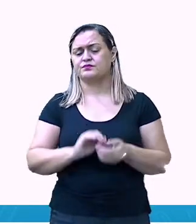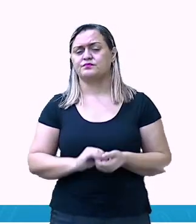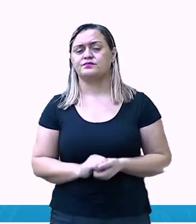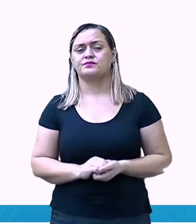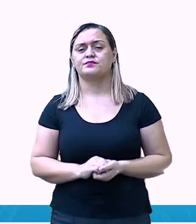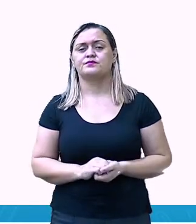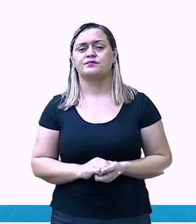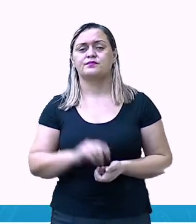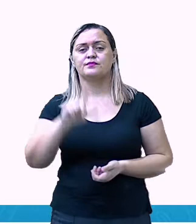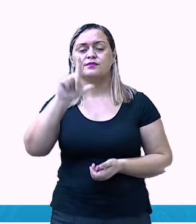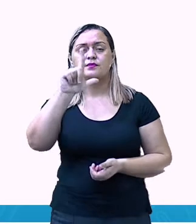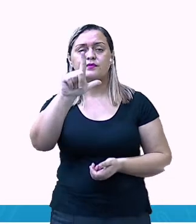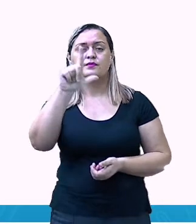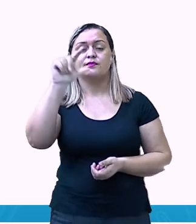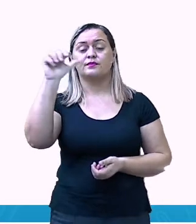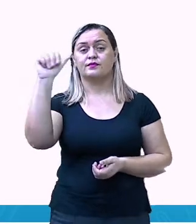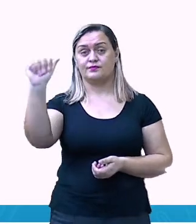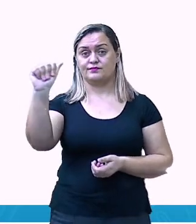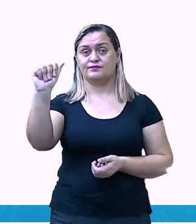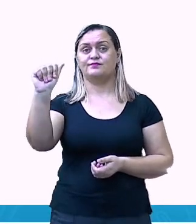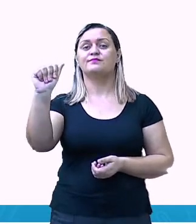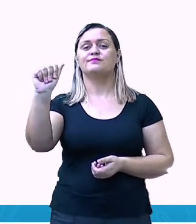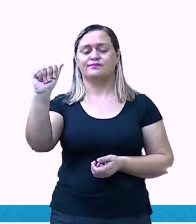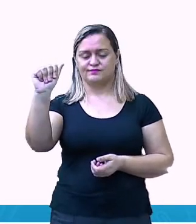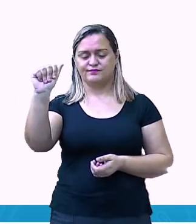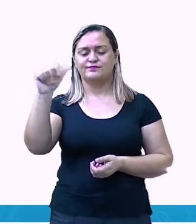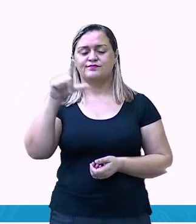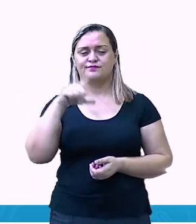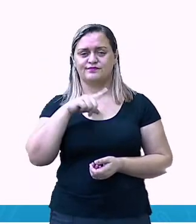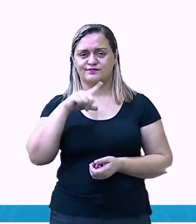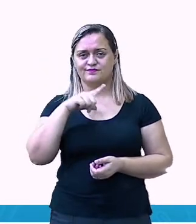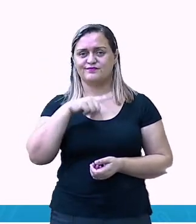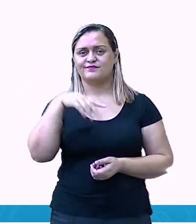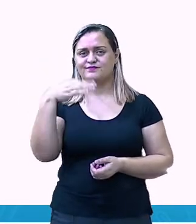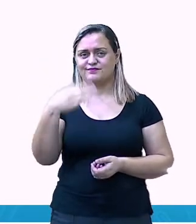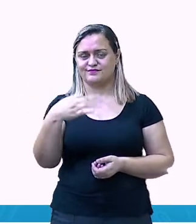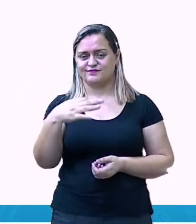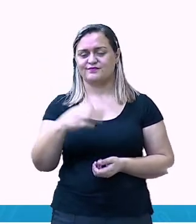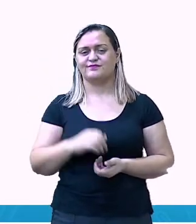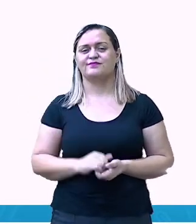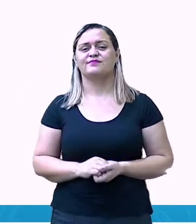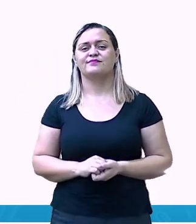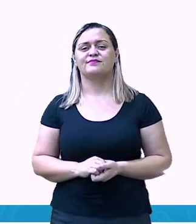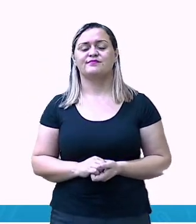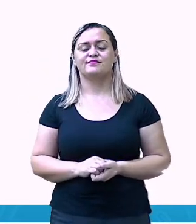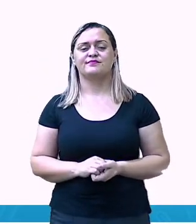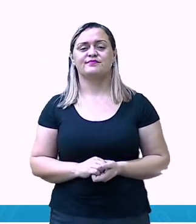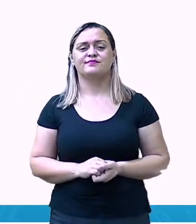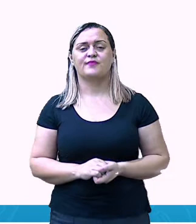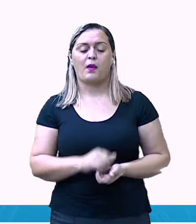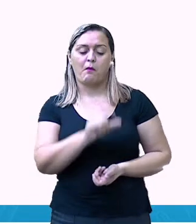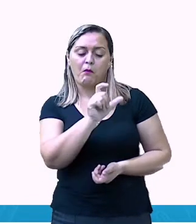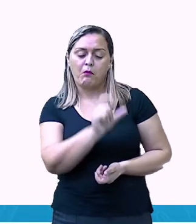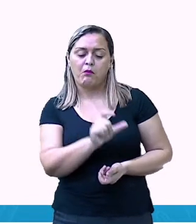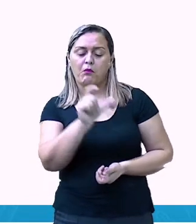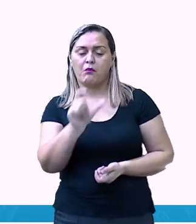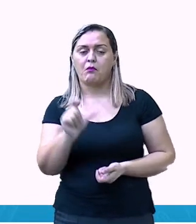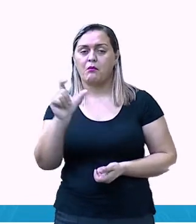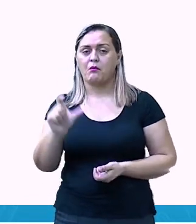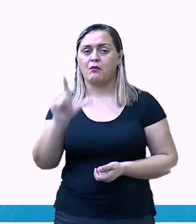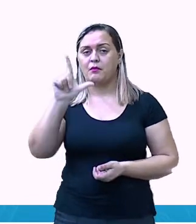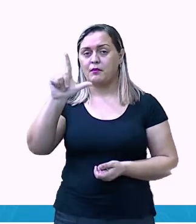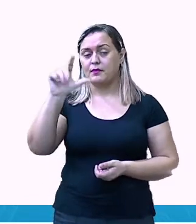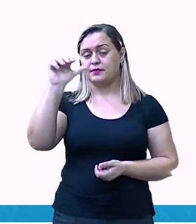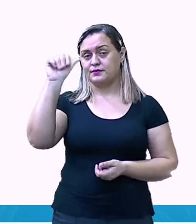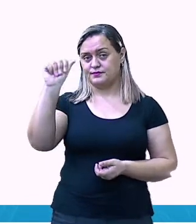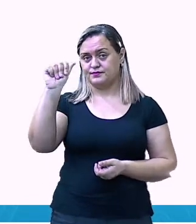som? O L, lá e o A. Então, a gente formou a sílaba lá com a vogal A.